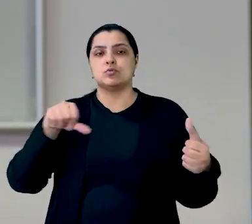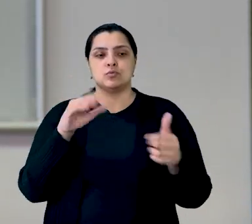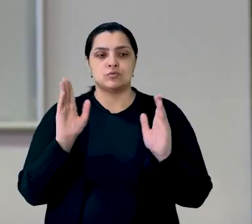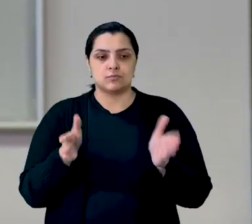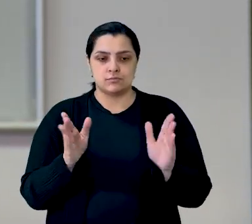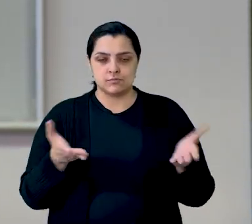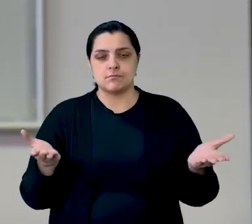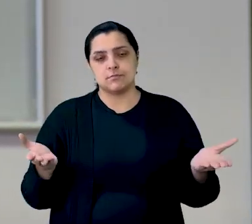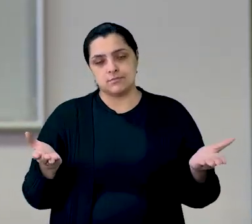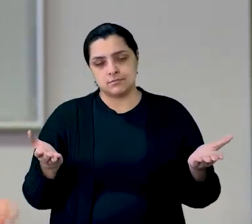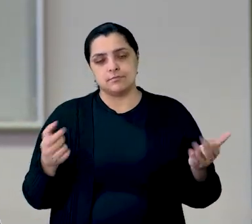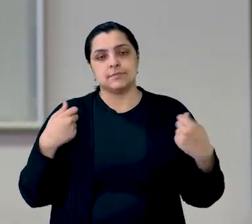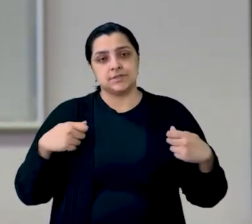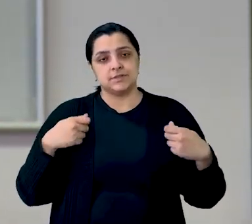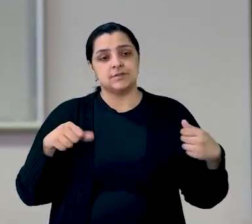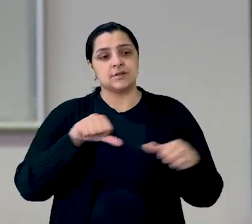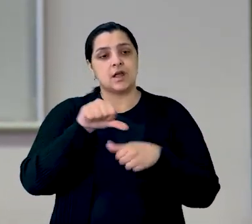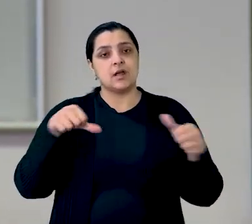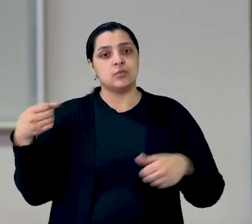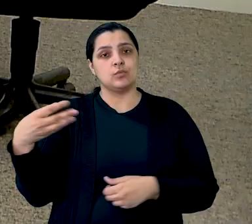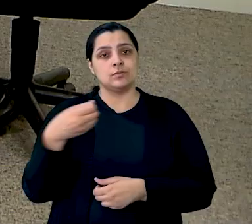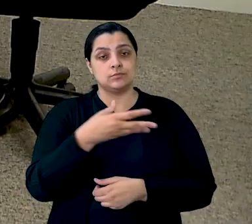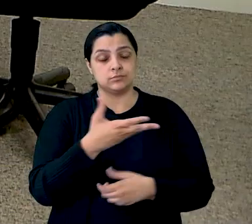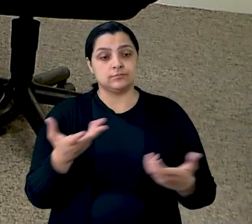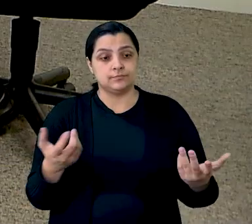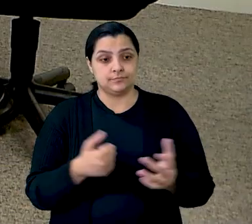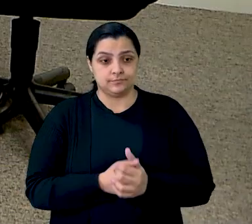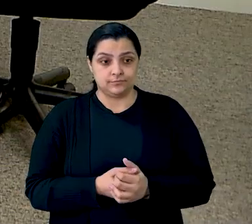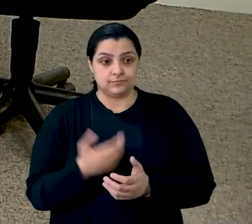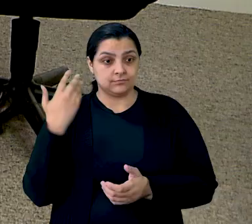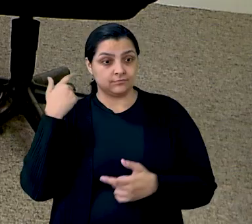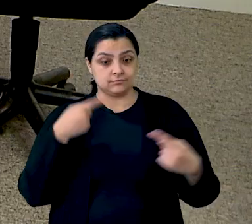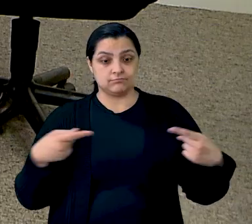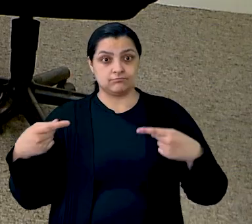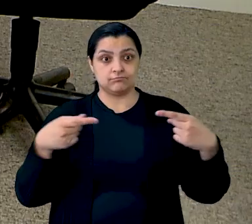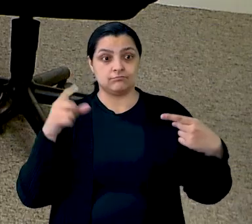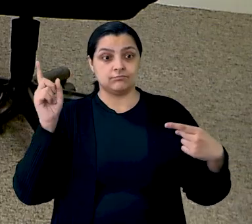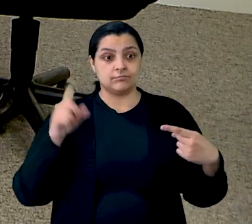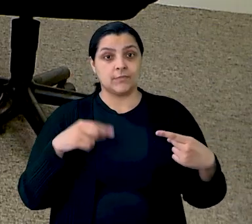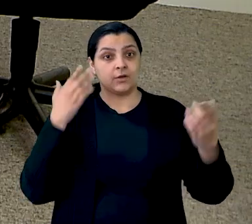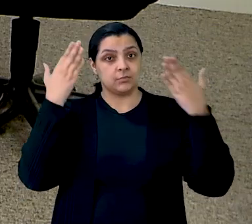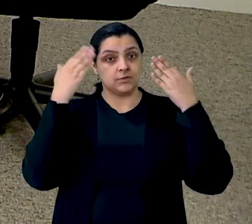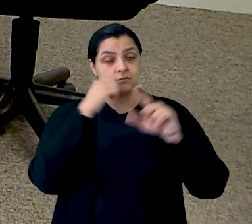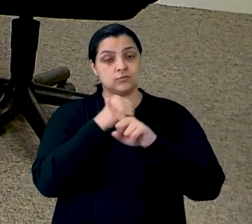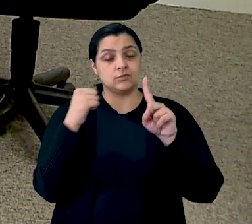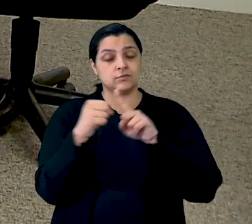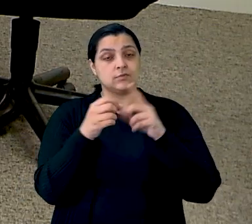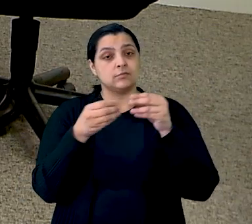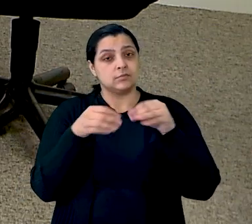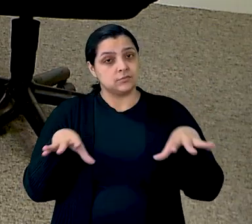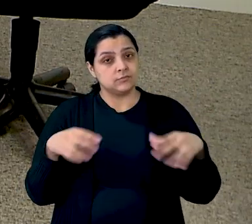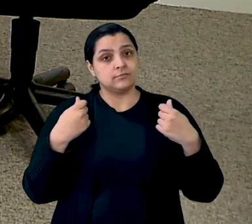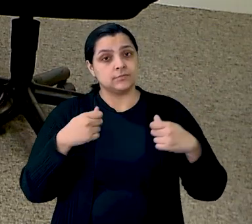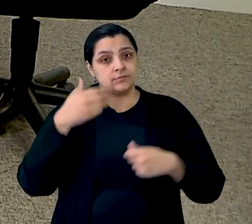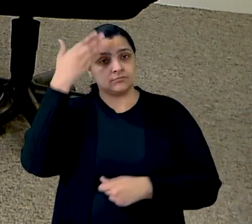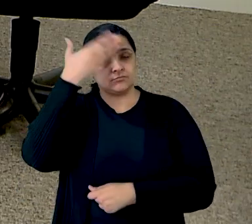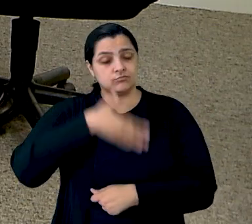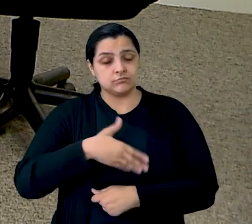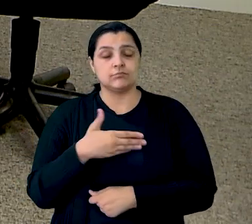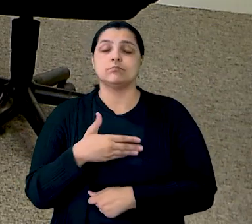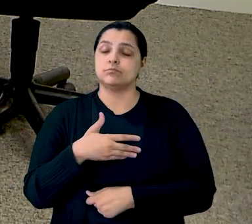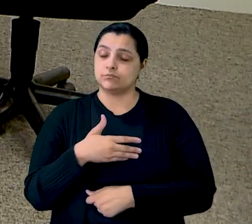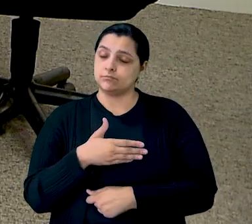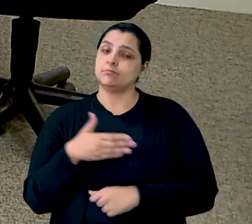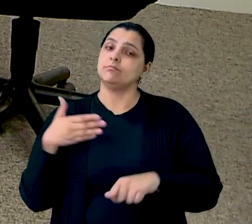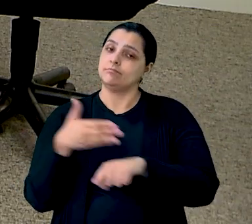nesse período. Então, ela está sendo atualizada. Um dos debates que não tinha sido feito era o debate do dano psicossocial. Então, eu preciso reconhecer